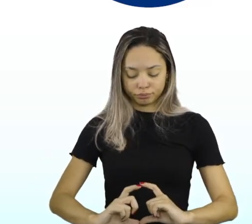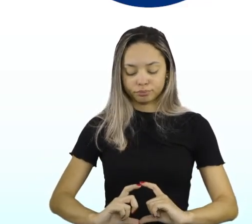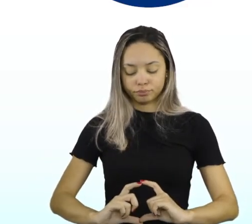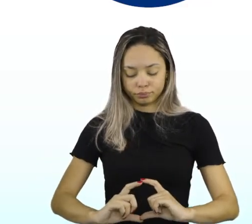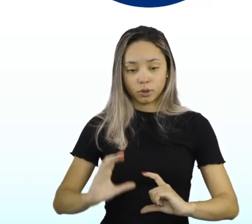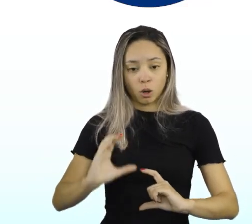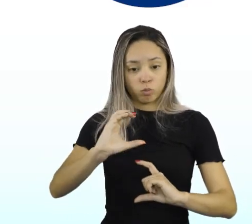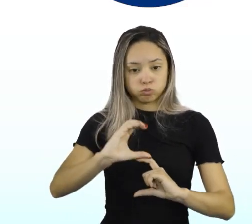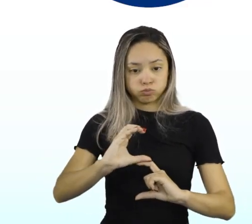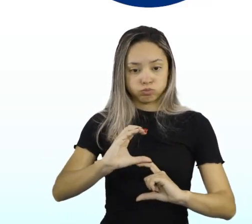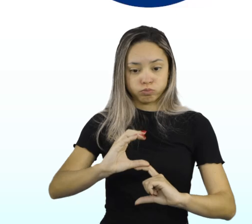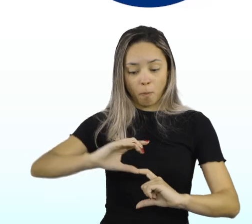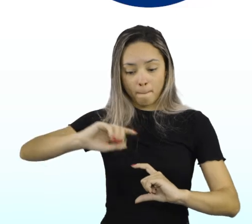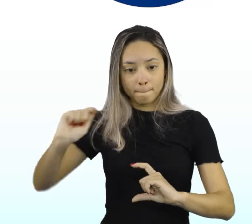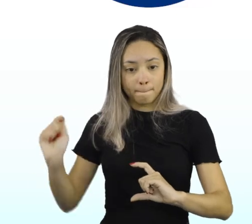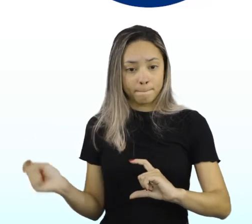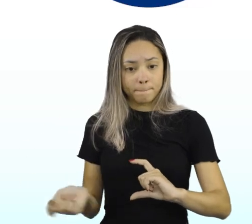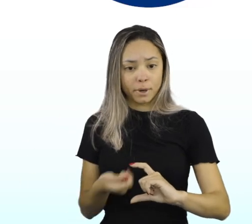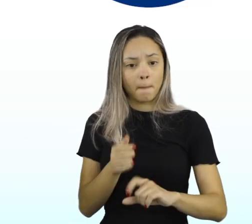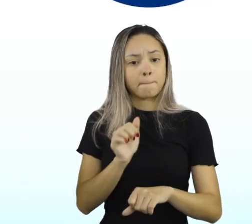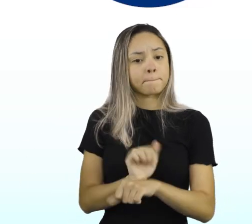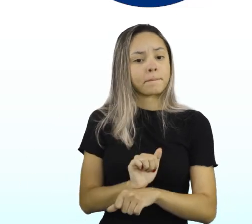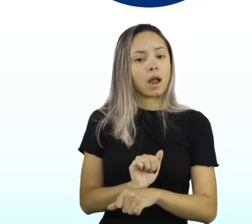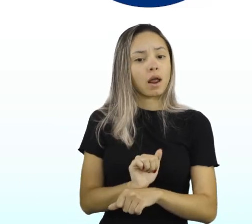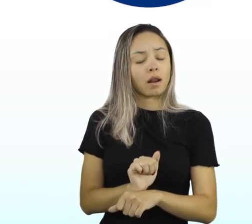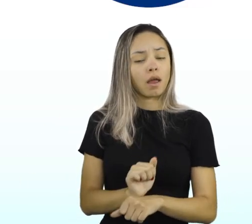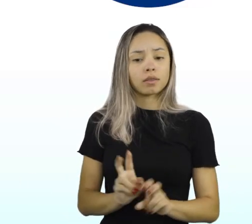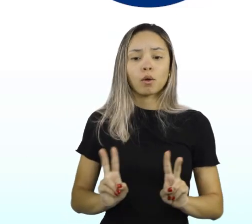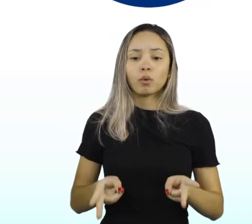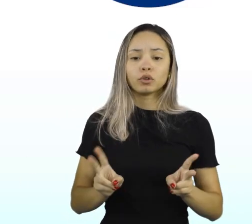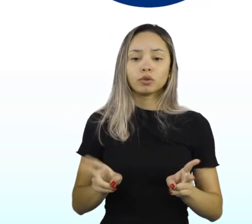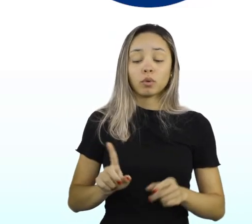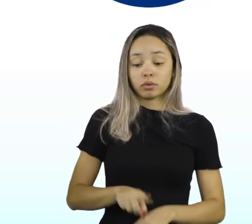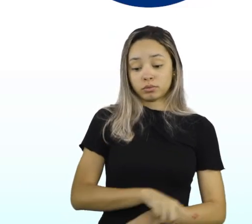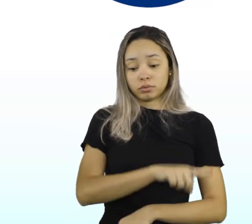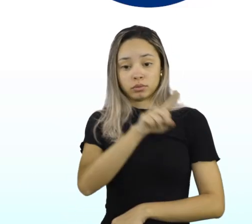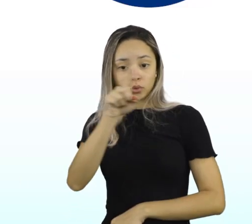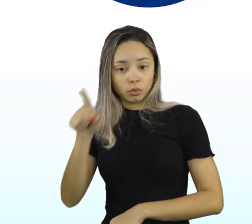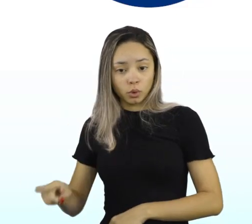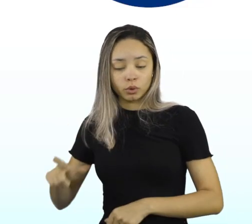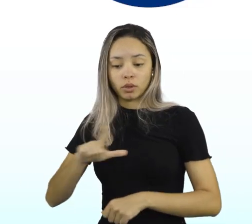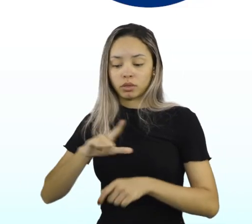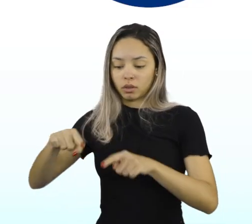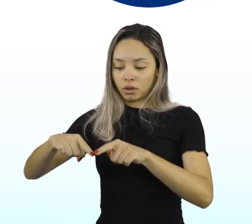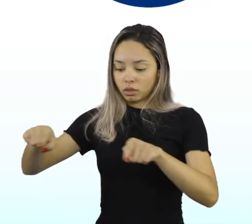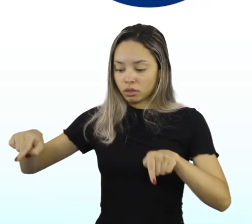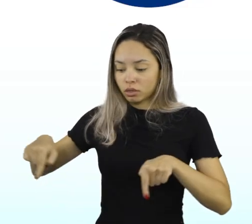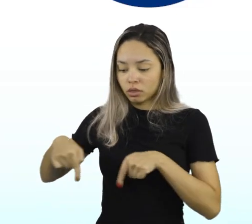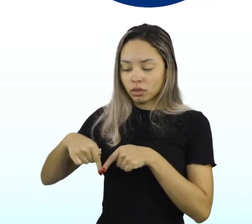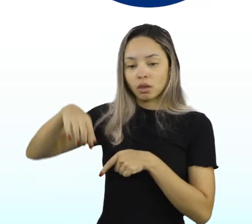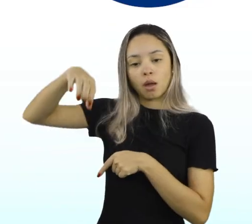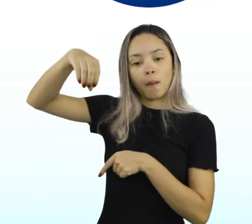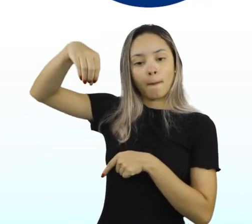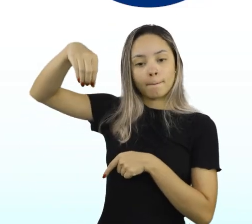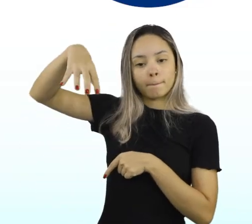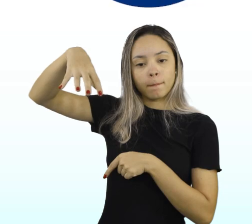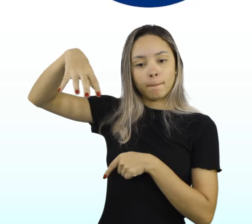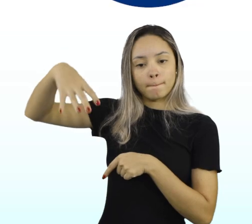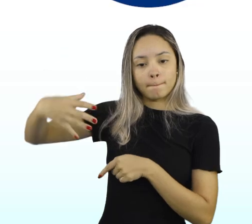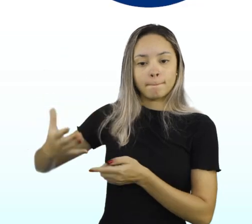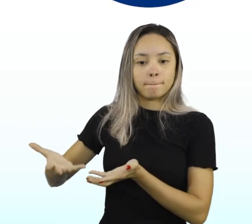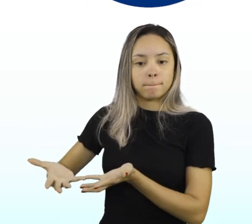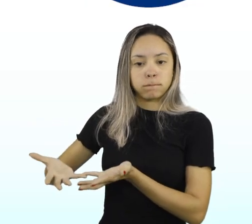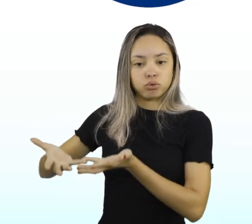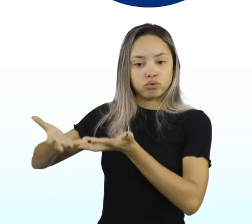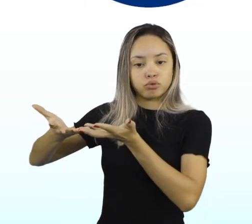bola permanece parada, e veja esse outro vídeo ao lado, que na hora que a bolinha bate, o objeto permanece em repouso.